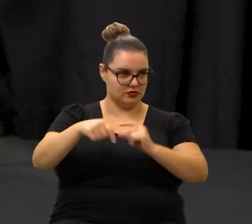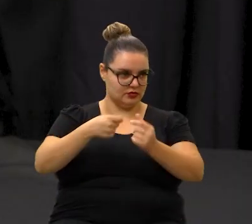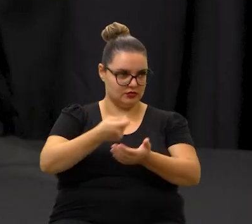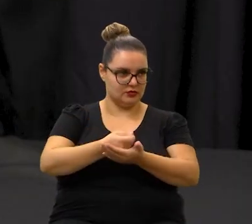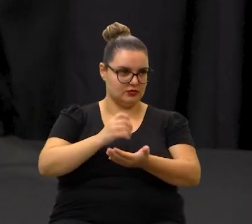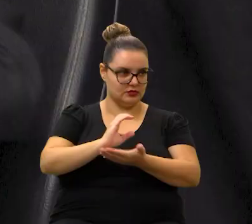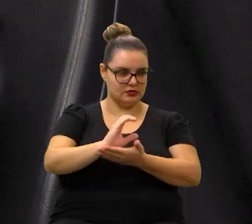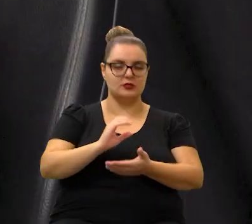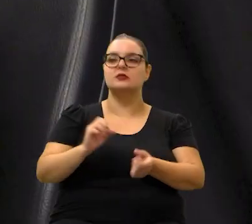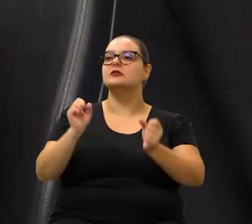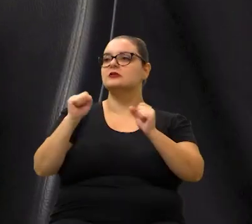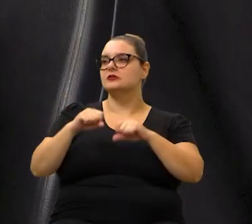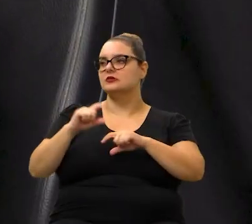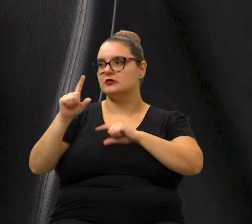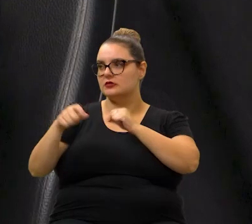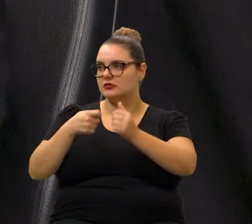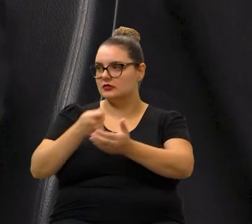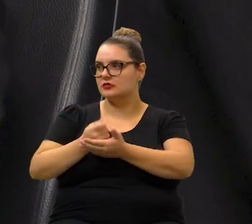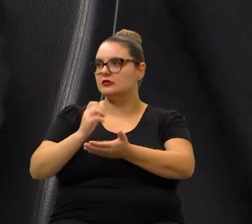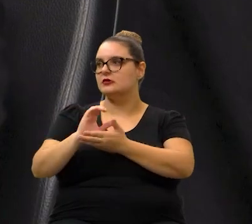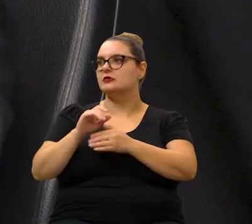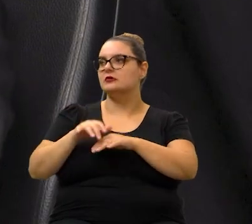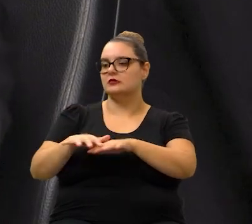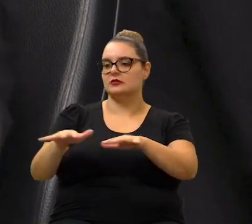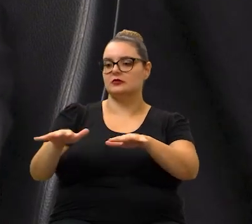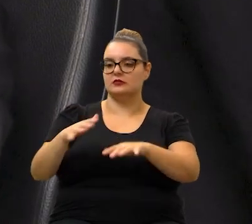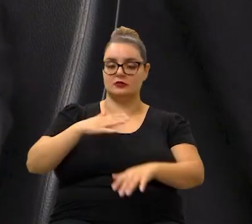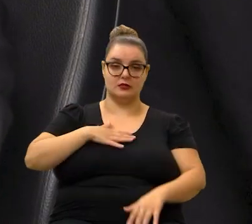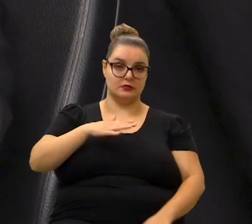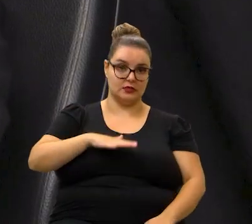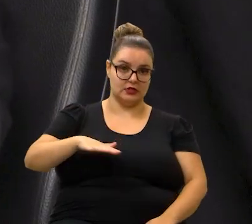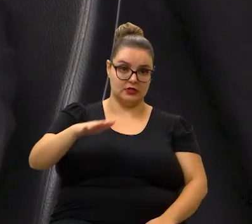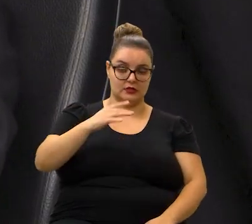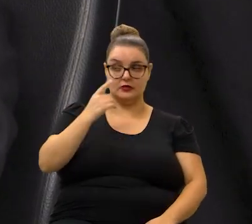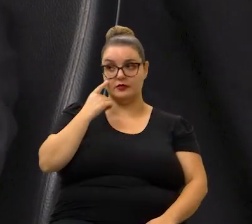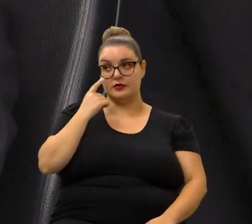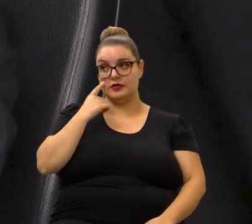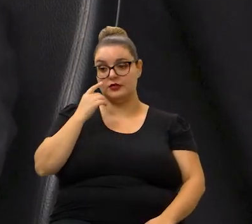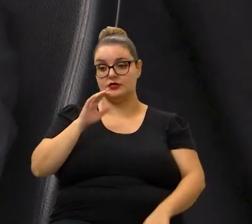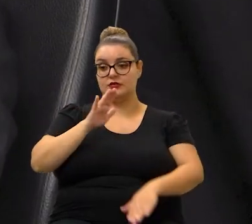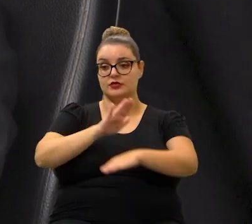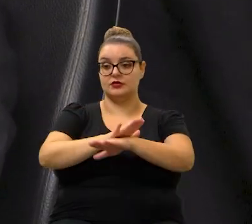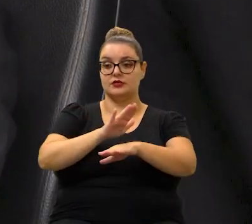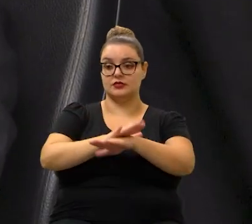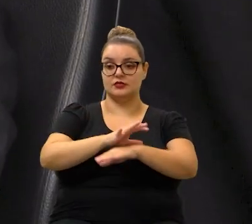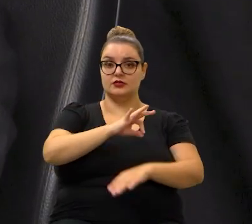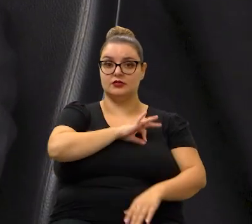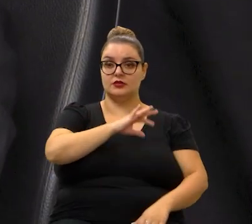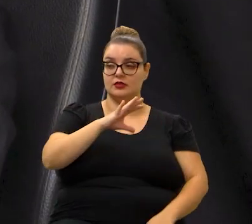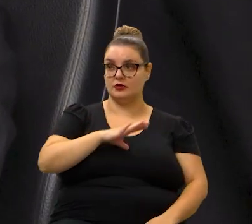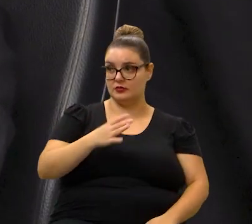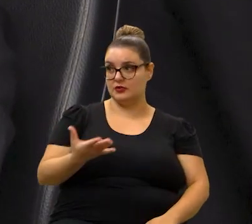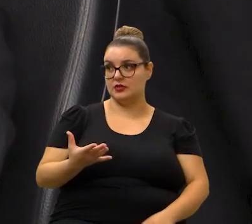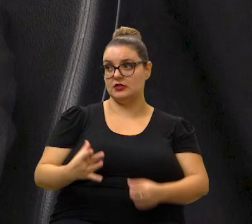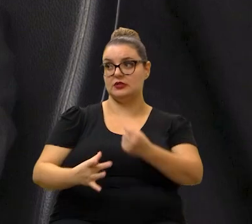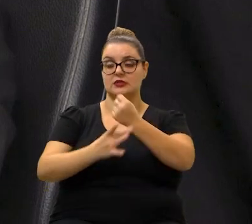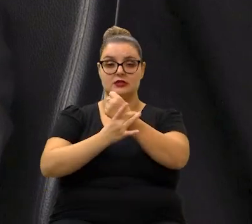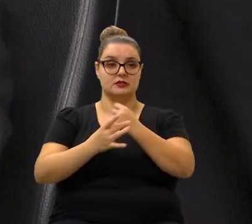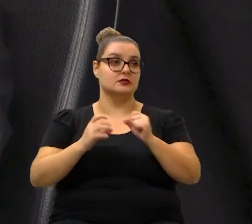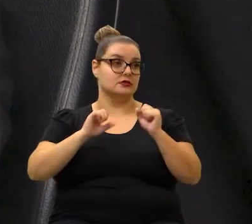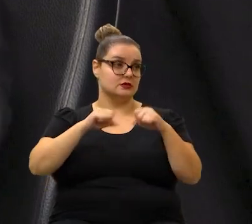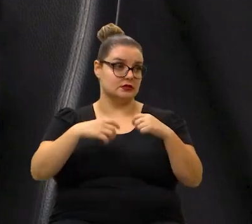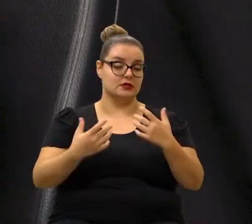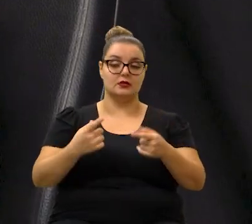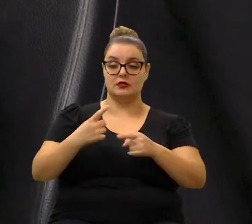destinação eu fiz essa destinação quer dizer da minha região Olha só eu já tô ajudando a guarda municipal na segurança